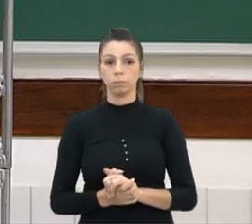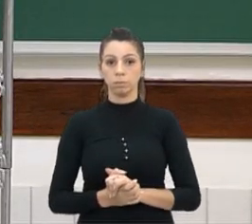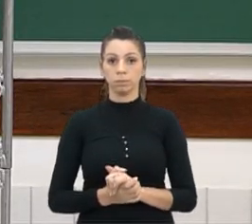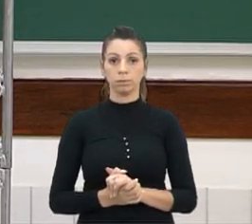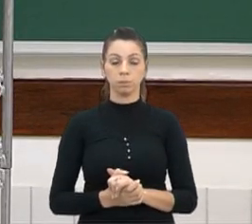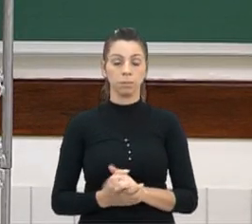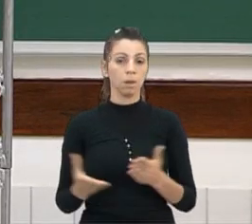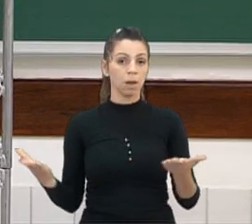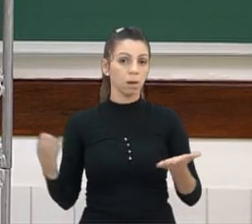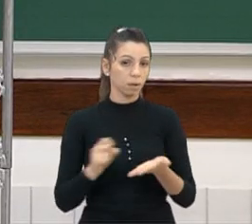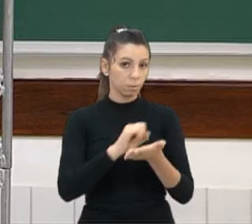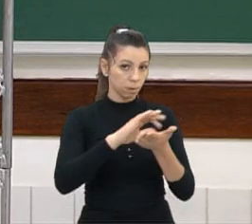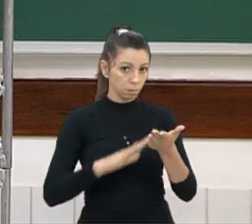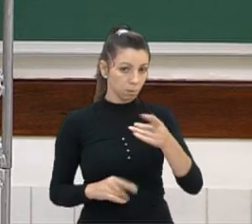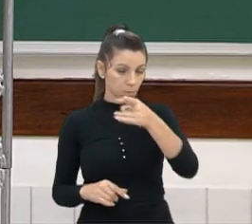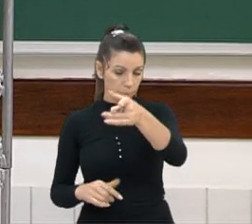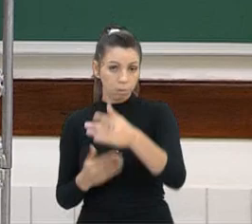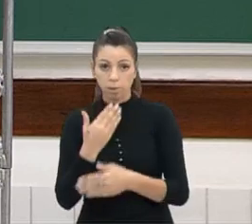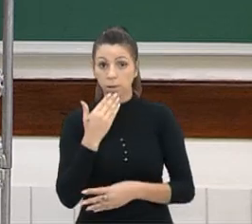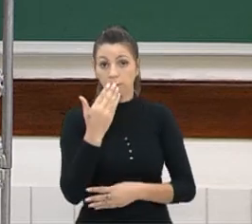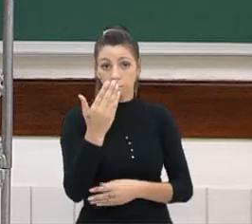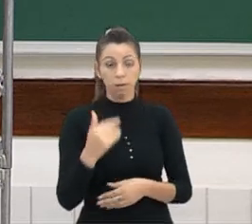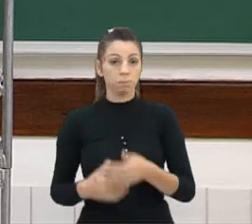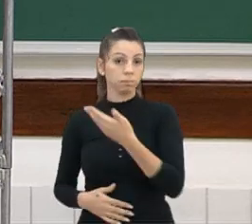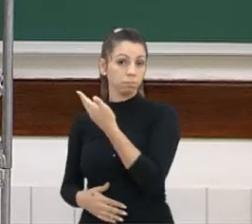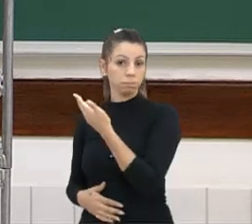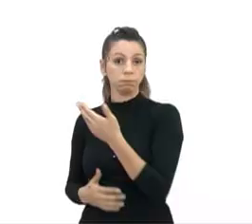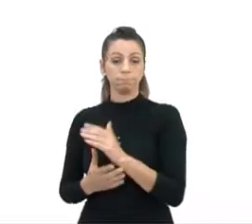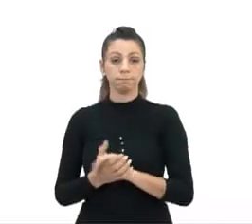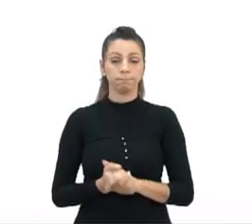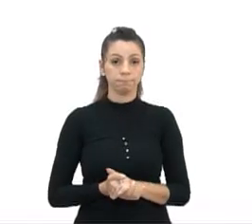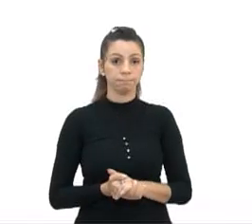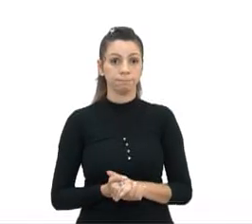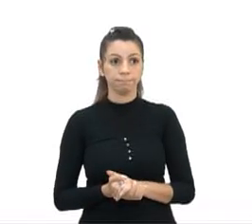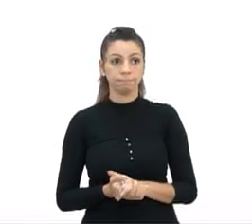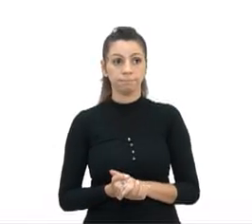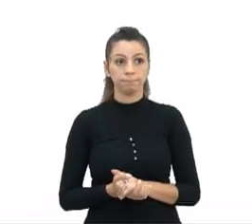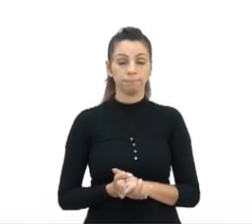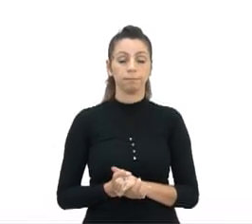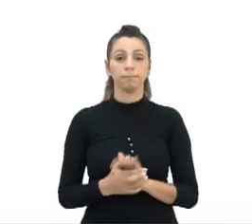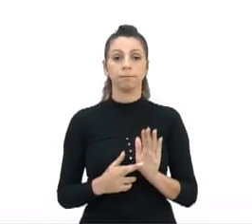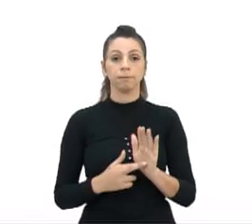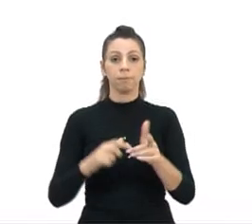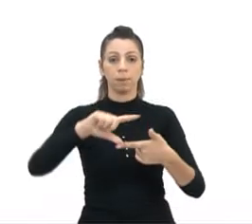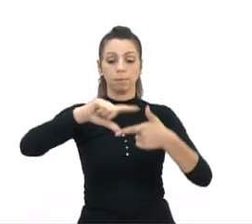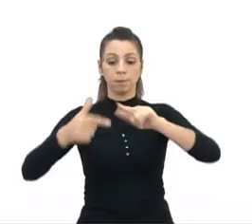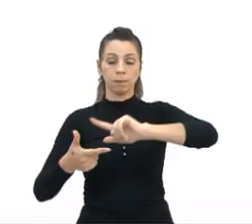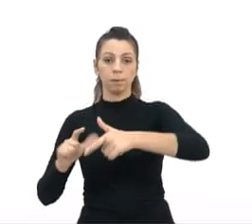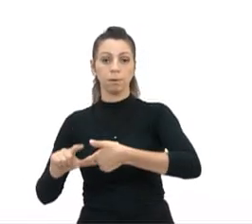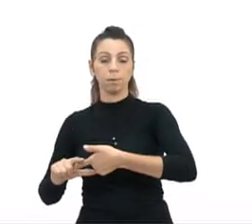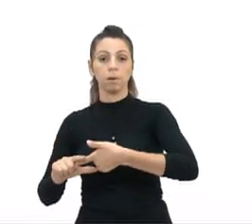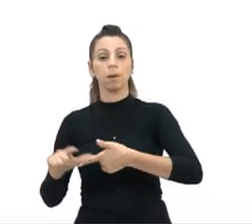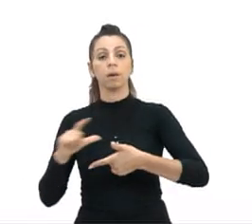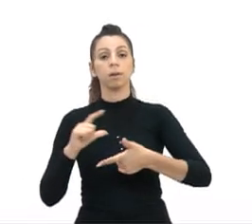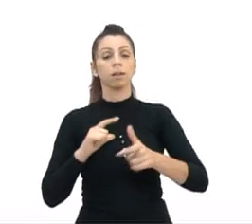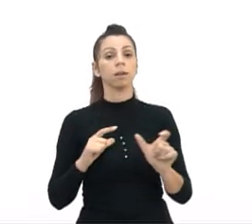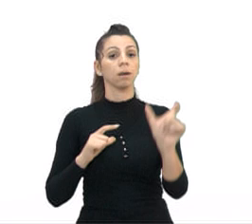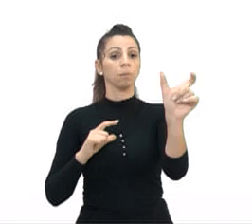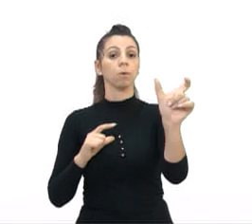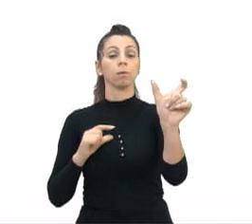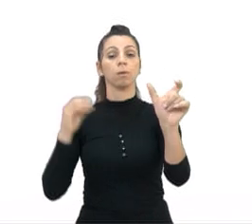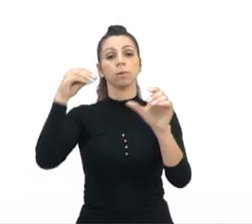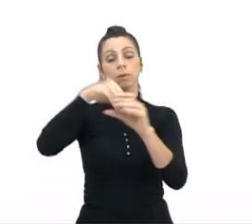Agora eu tenho um exercício aqui para você. O que que pede esse exercício? Vamos representar geometricamente as operações com monômios